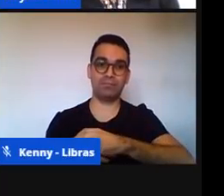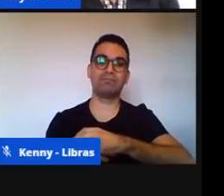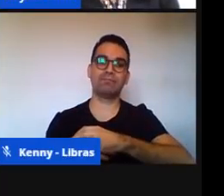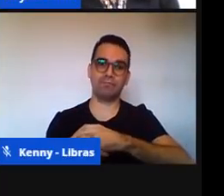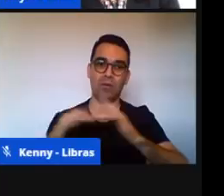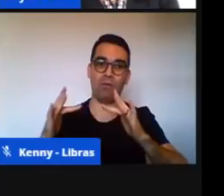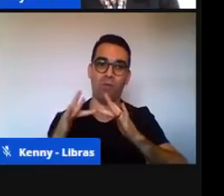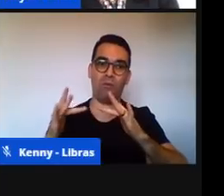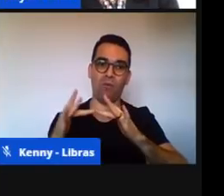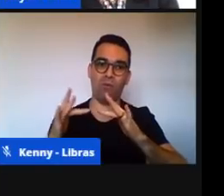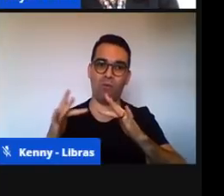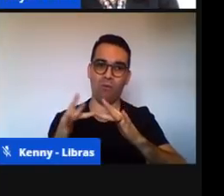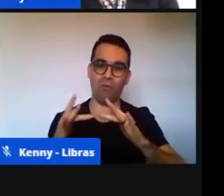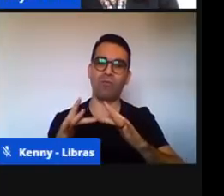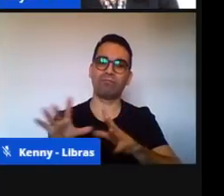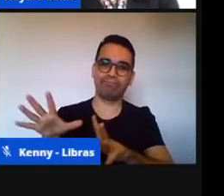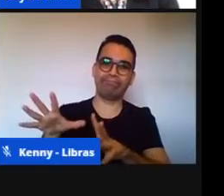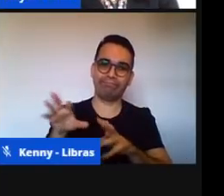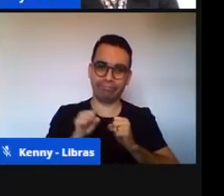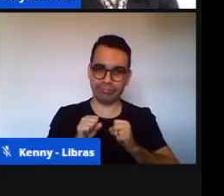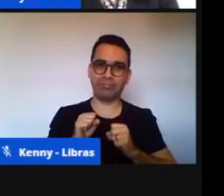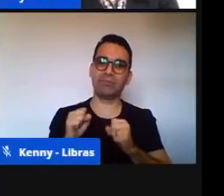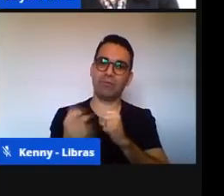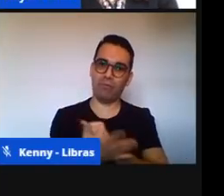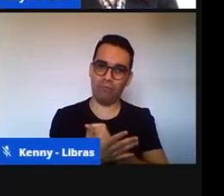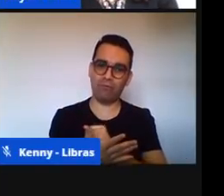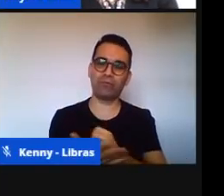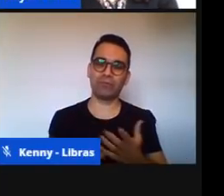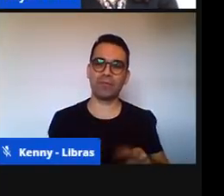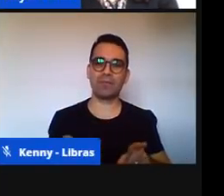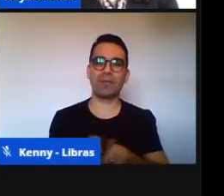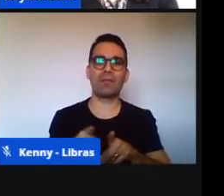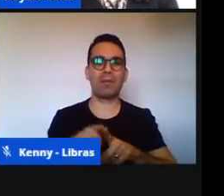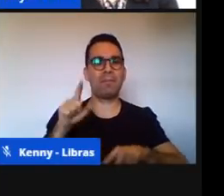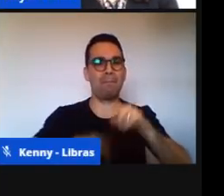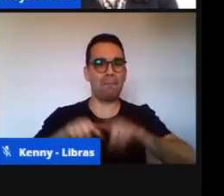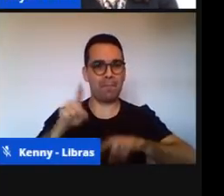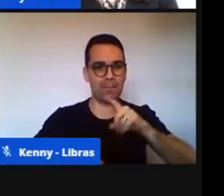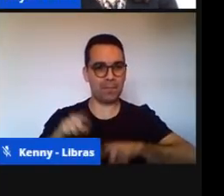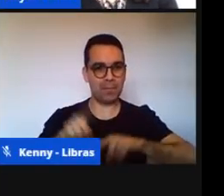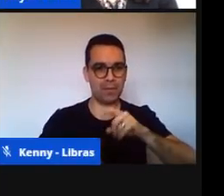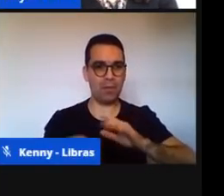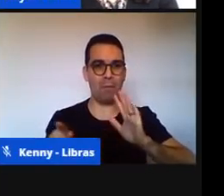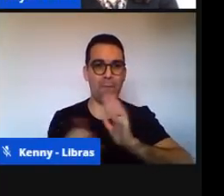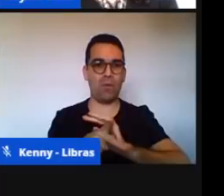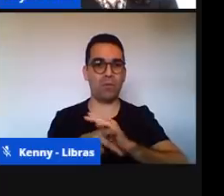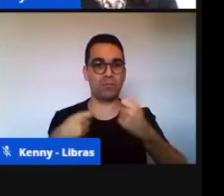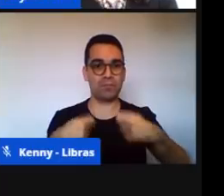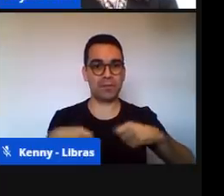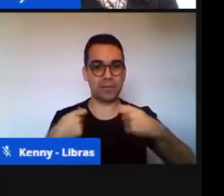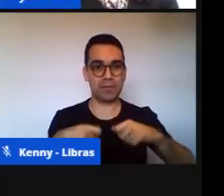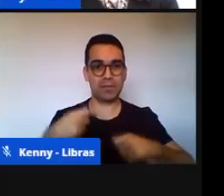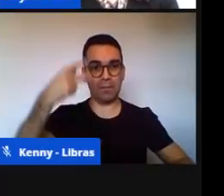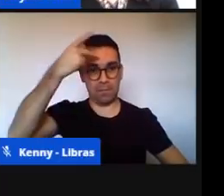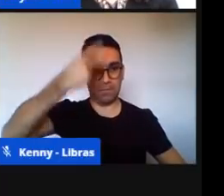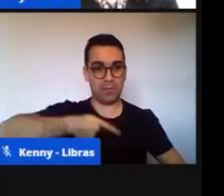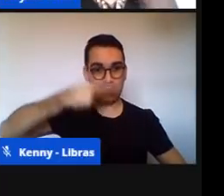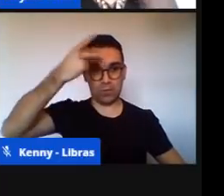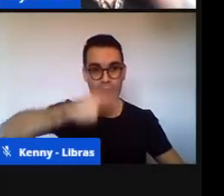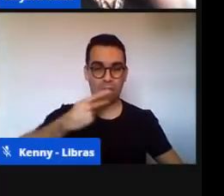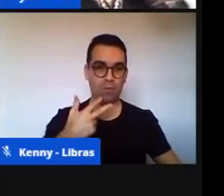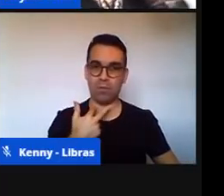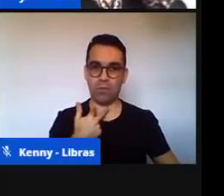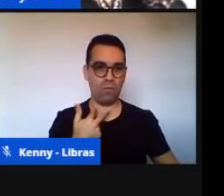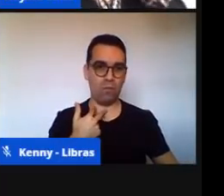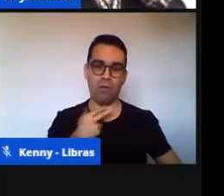estar contaminadas. A utilização de copos, talheres, né, compartilhados deve ser evitado